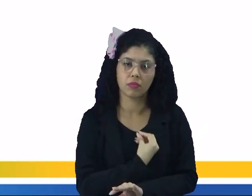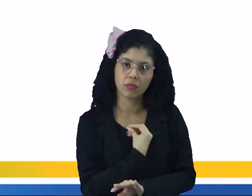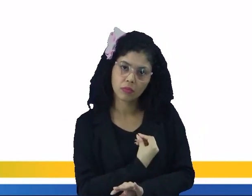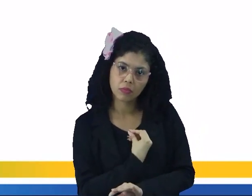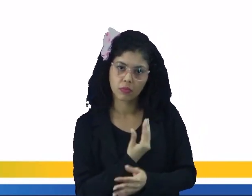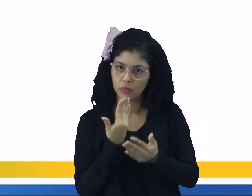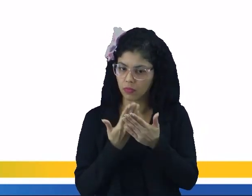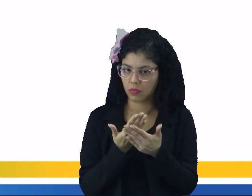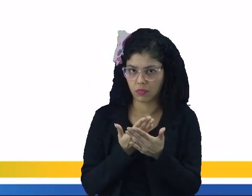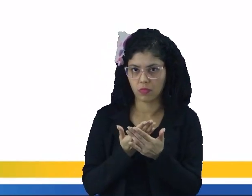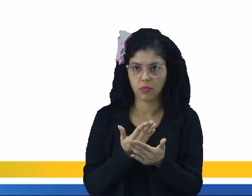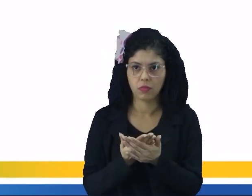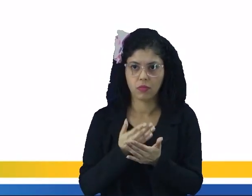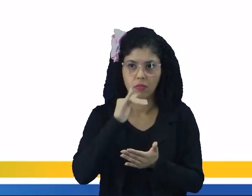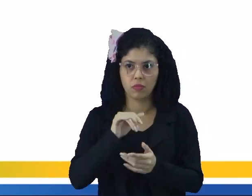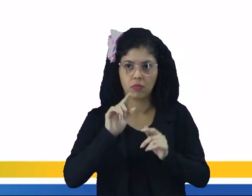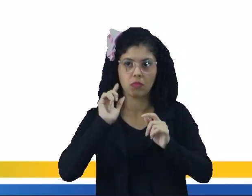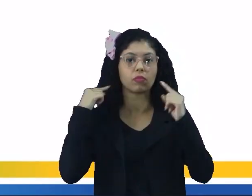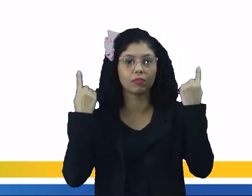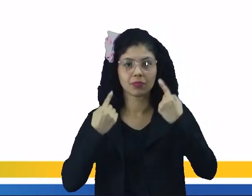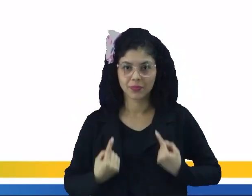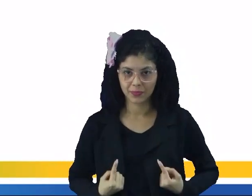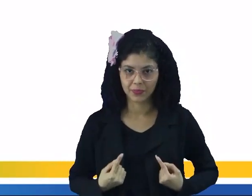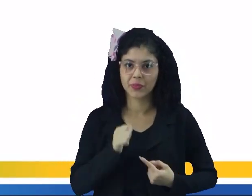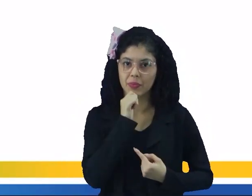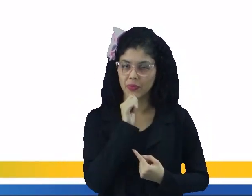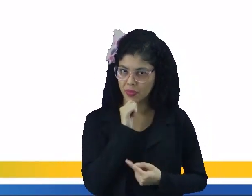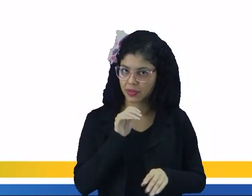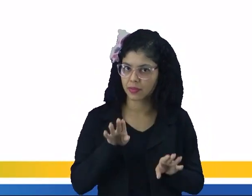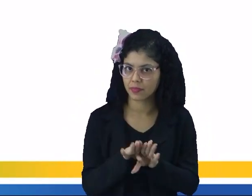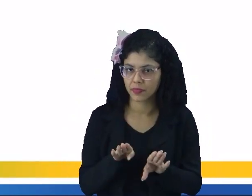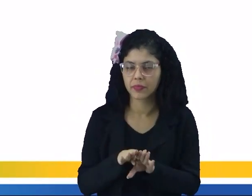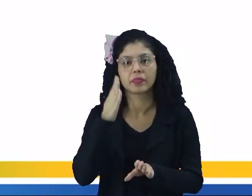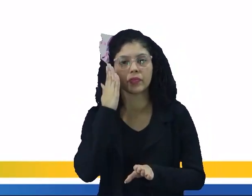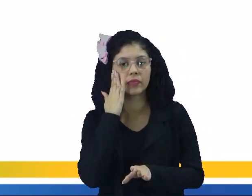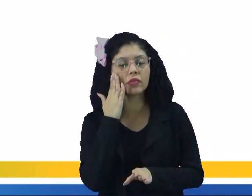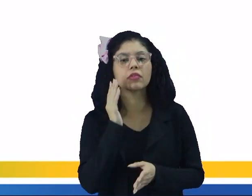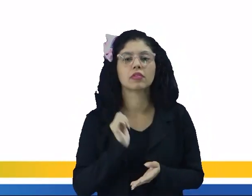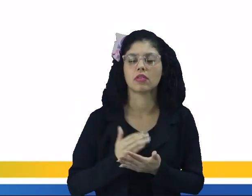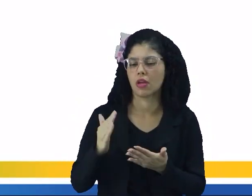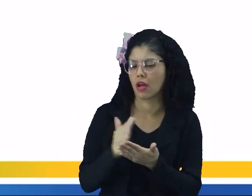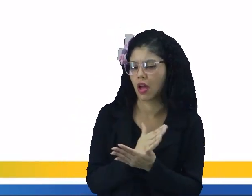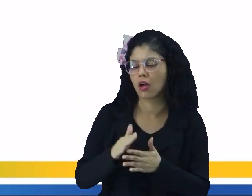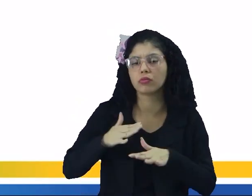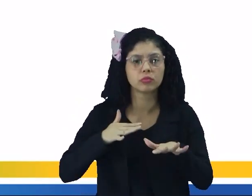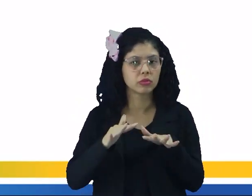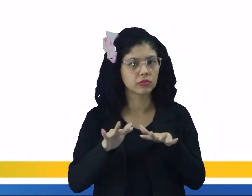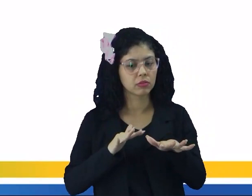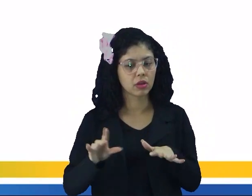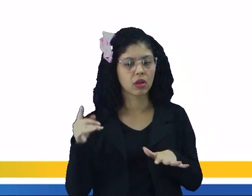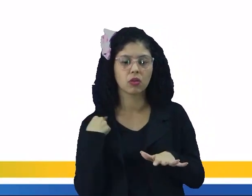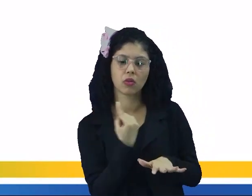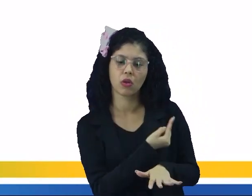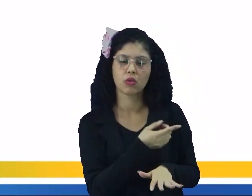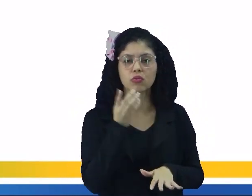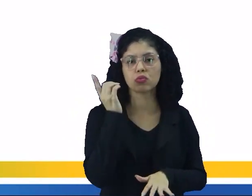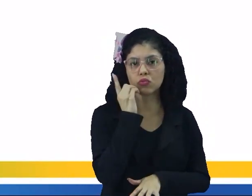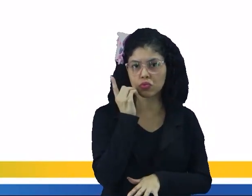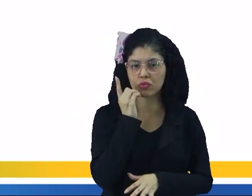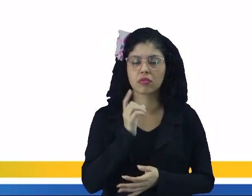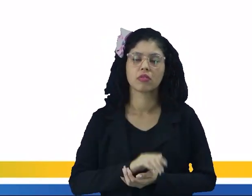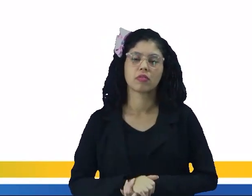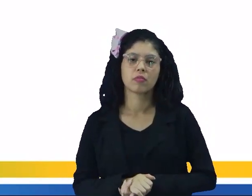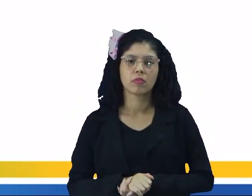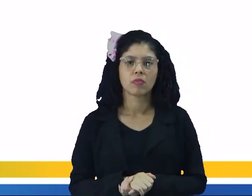que o estudo de Isaac Newton contribui muito para nós entendermos alguns movimentos do nosso dia